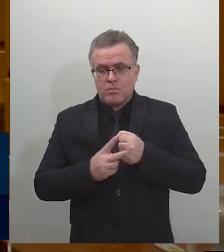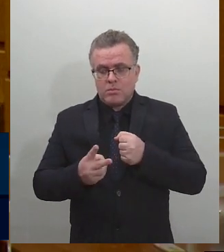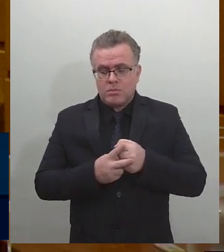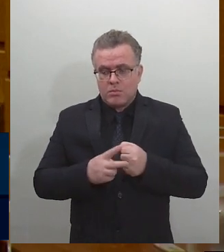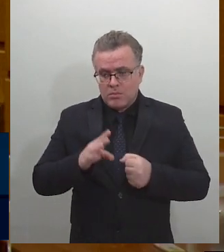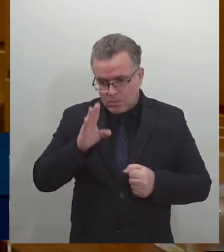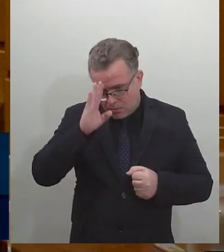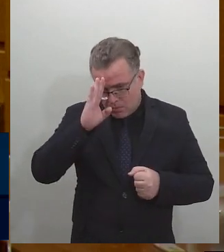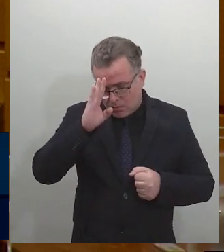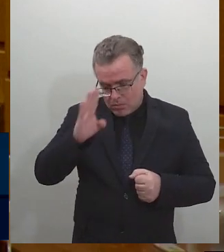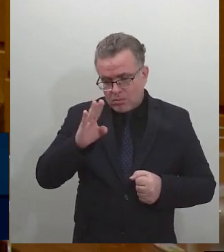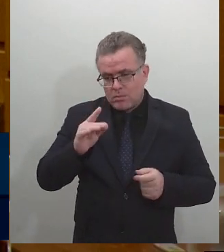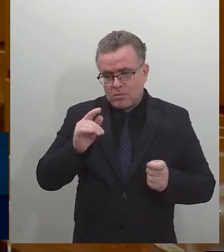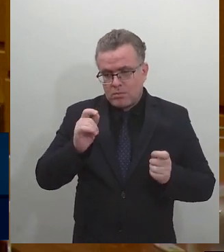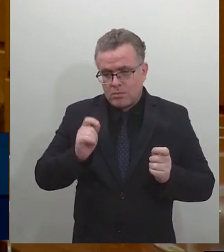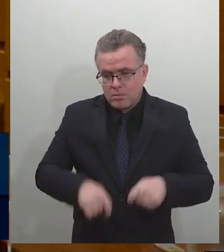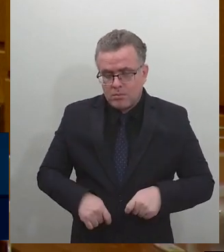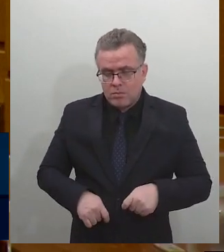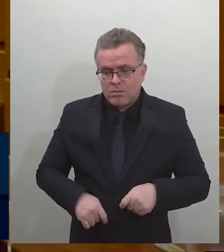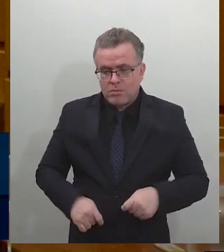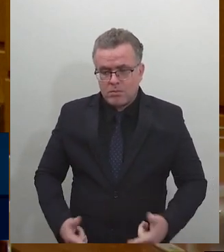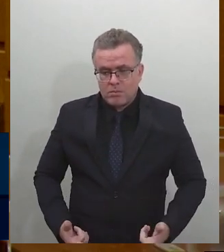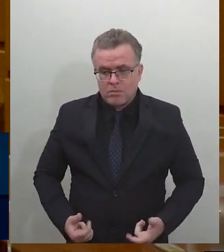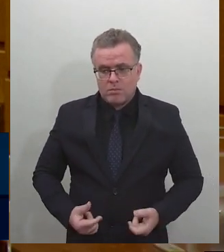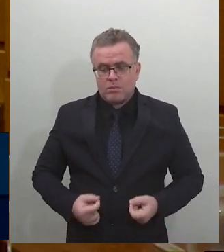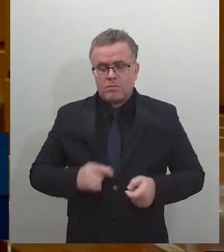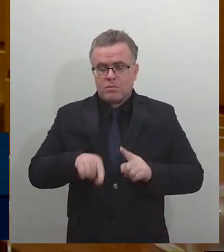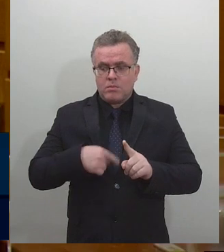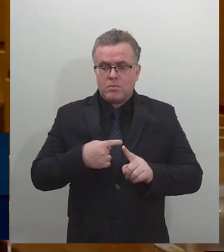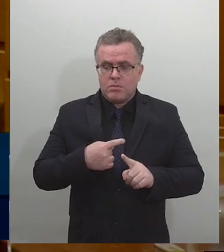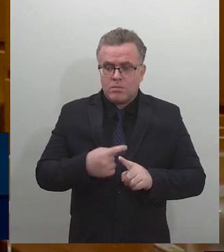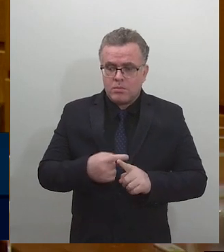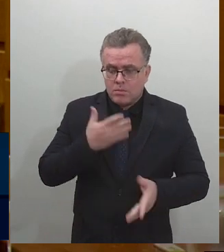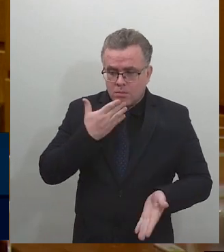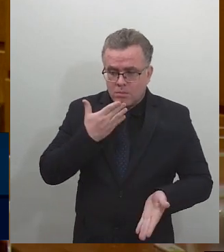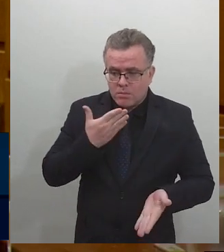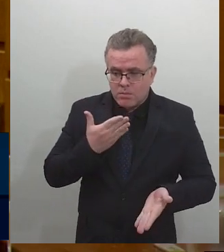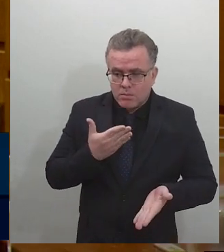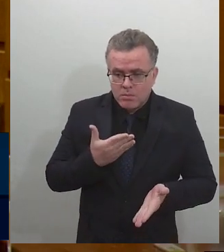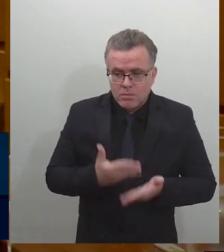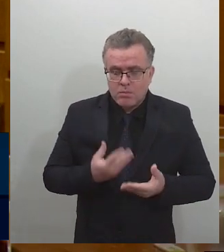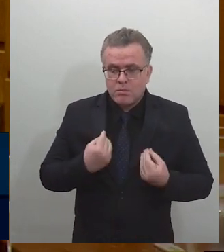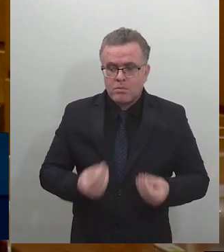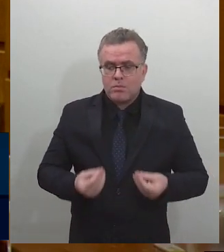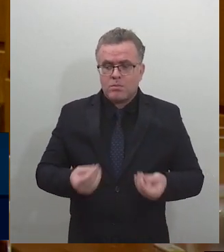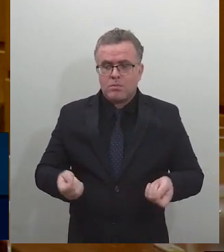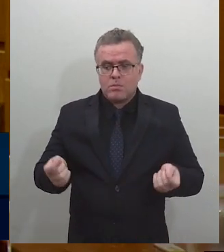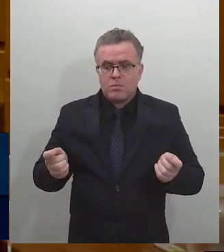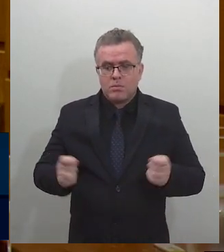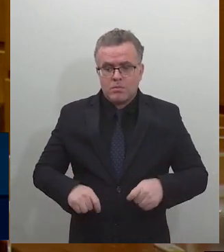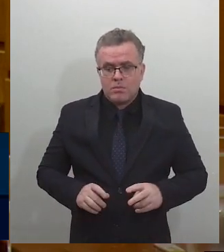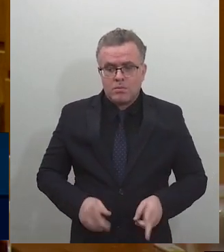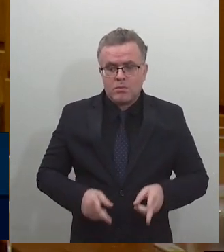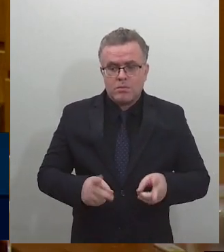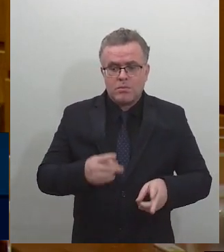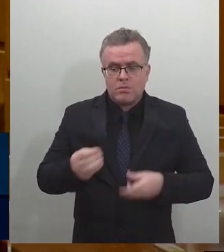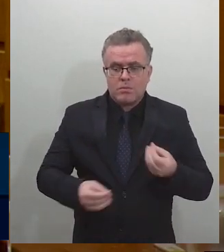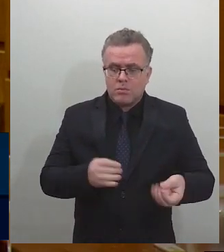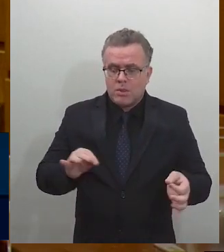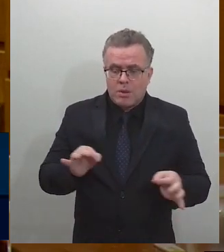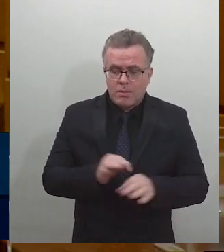doença. A situação é agravada porque estimativas apontam que cerca de 90% dos casos já são